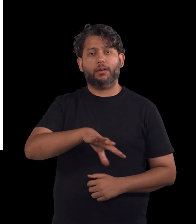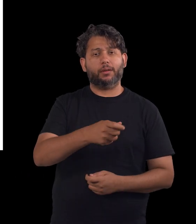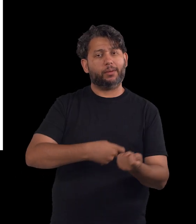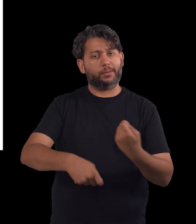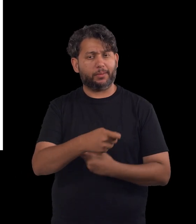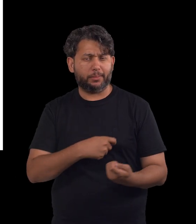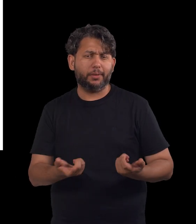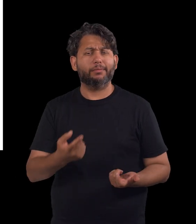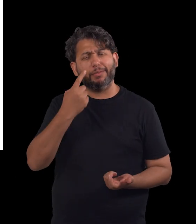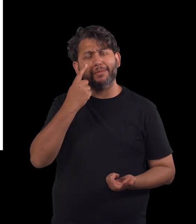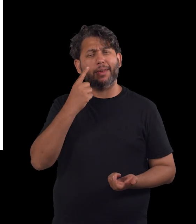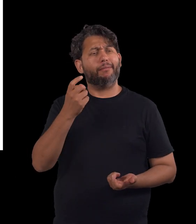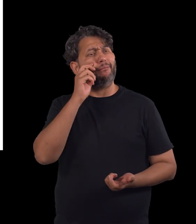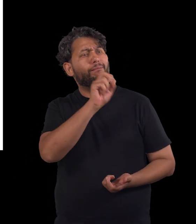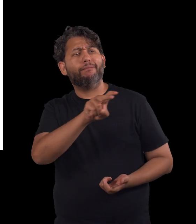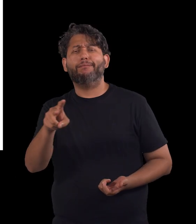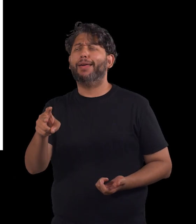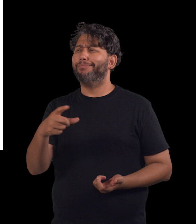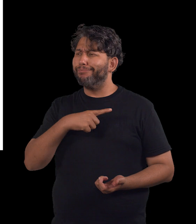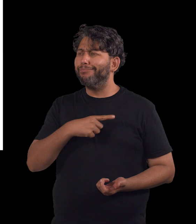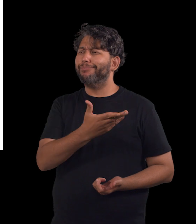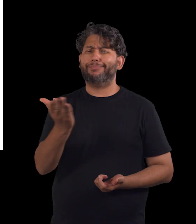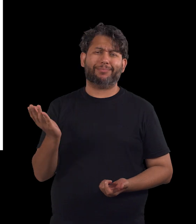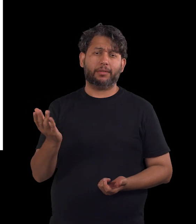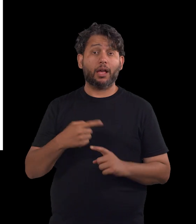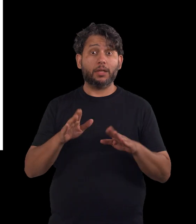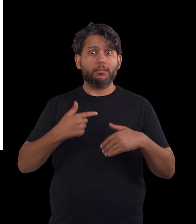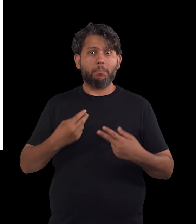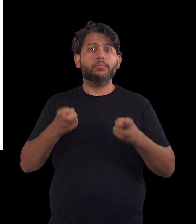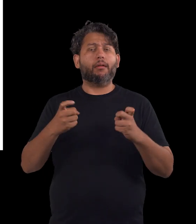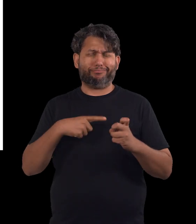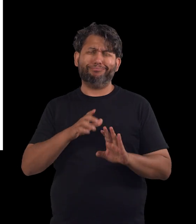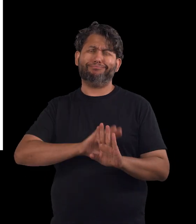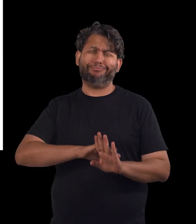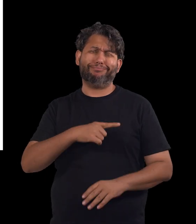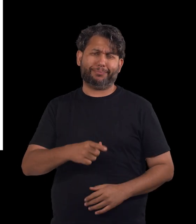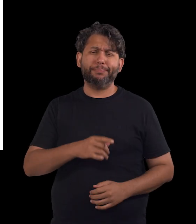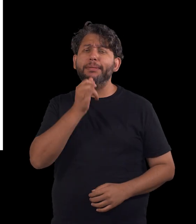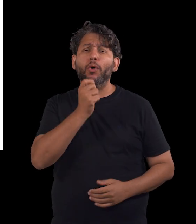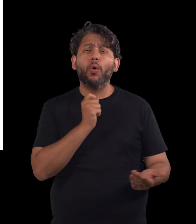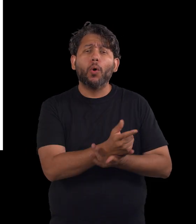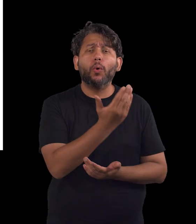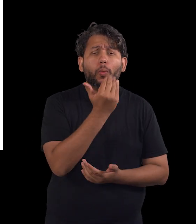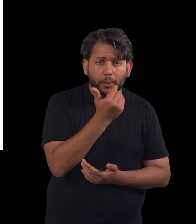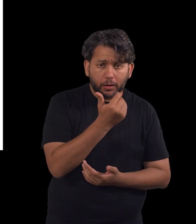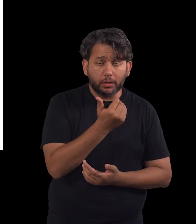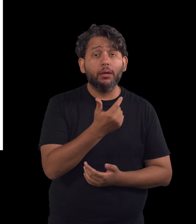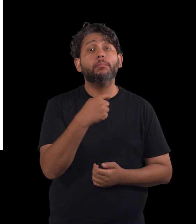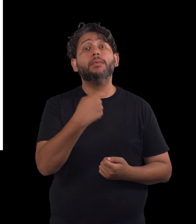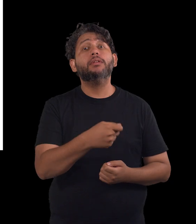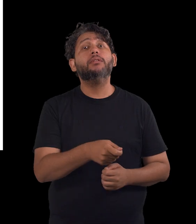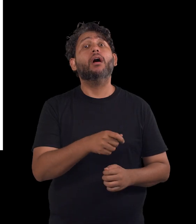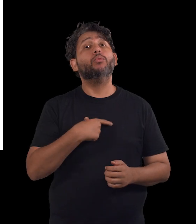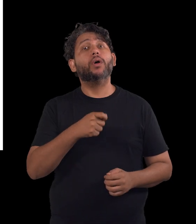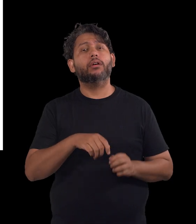A economia está presente em quase tudo o que fazemos, mesmo quando não percebemos. Quando compramos um alimento,